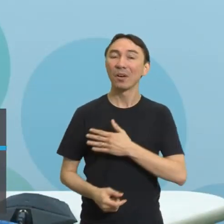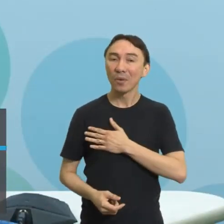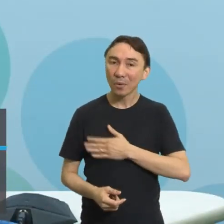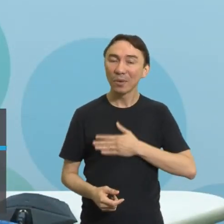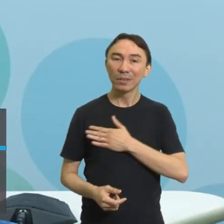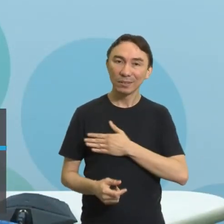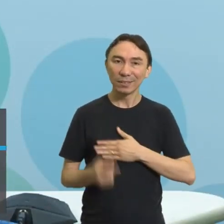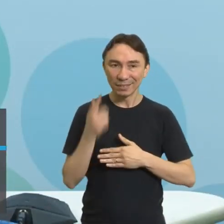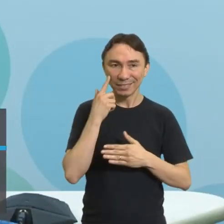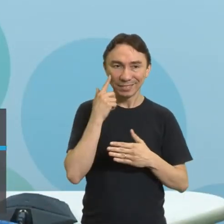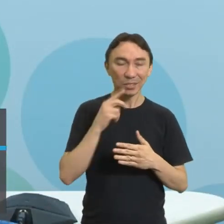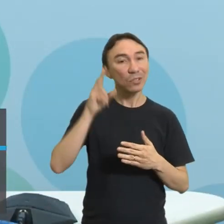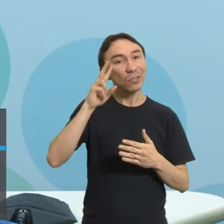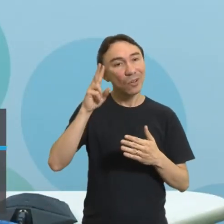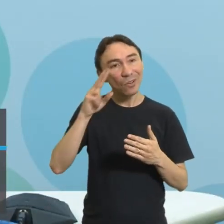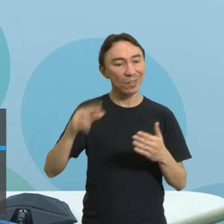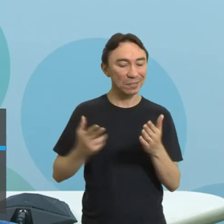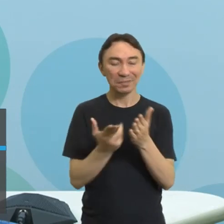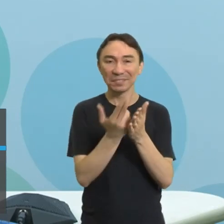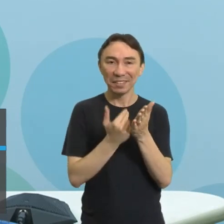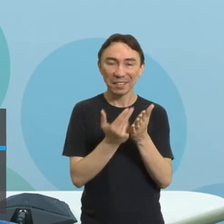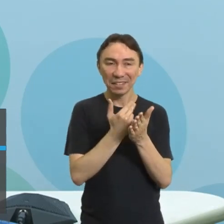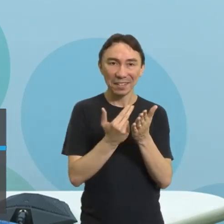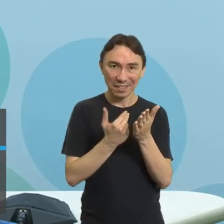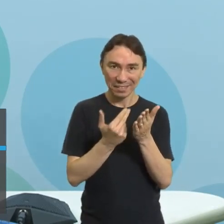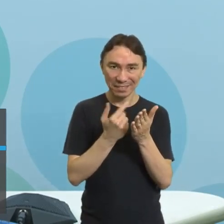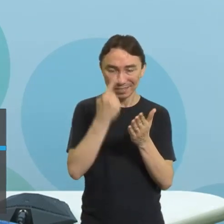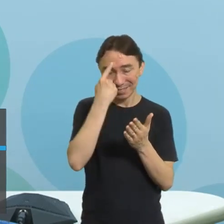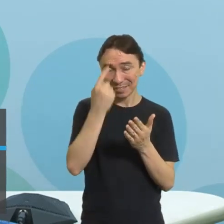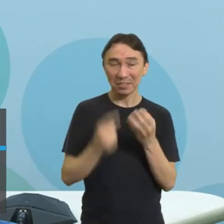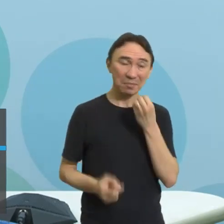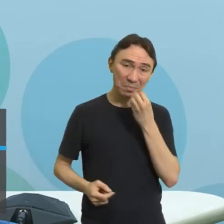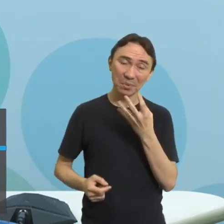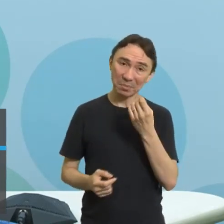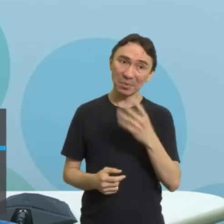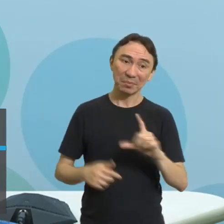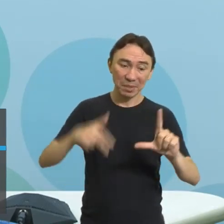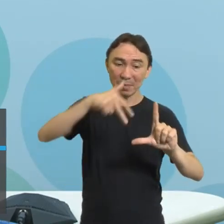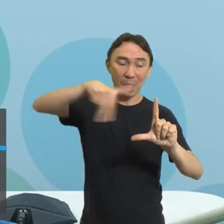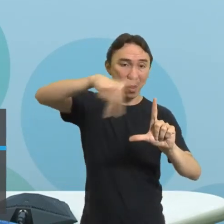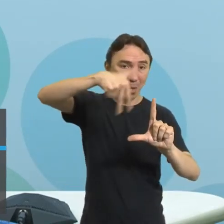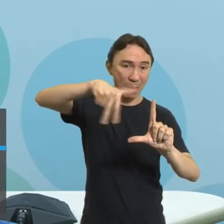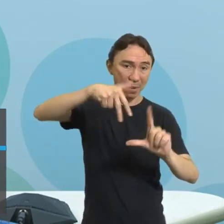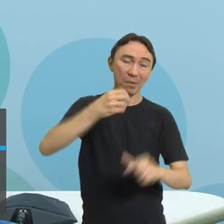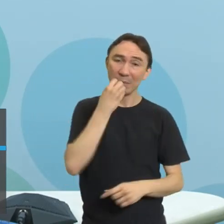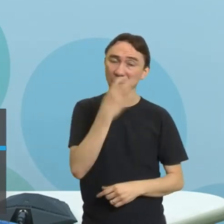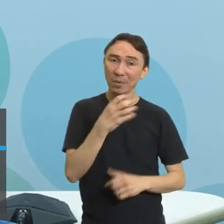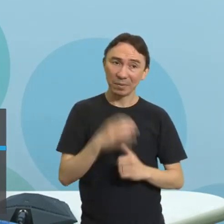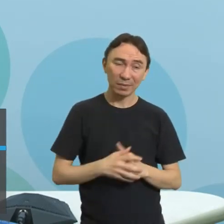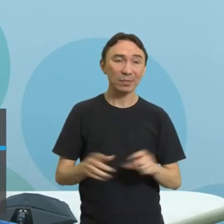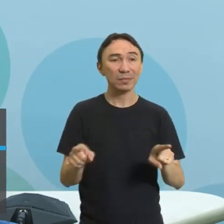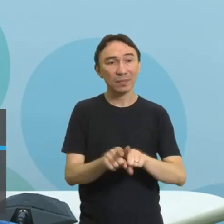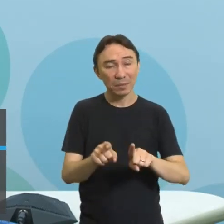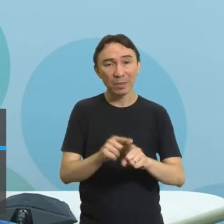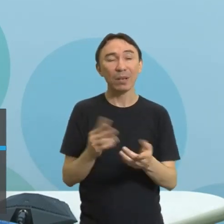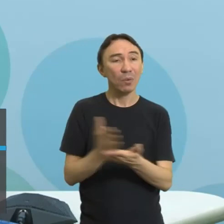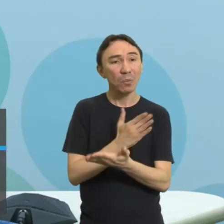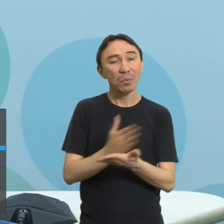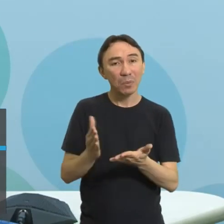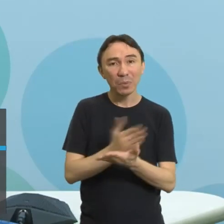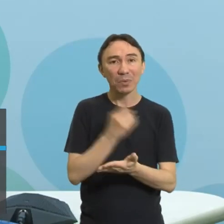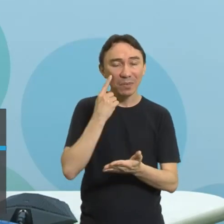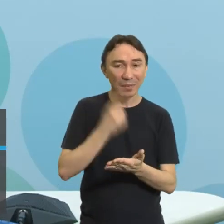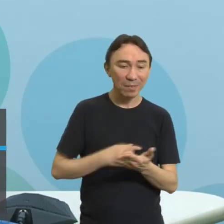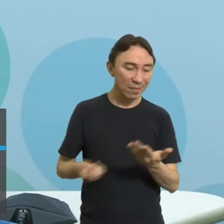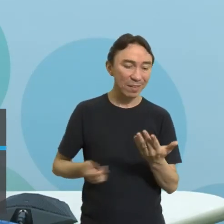gênero para vocês pensarem, tá? E explorarem os elementos não verbais também,